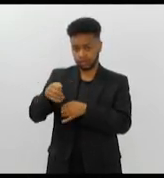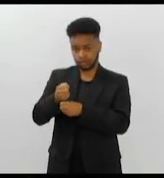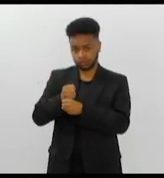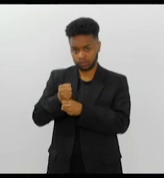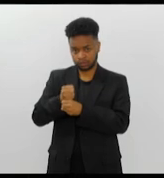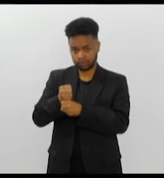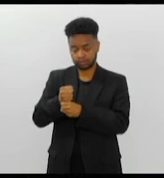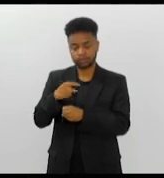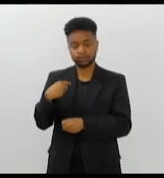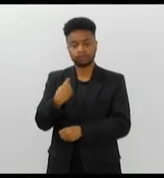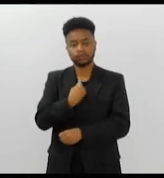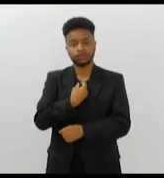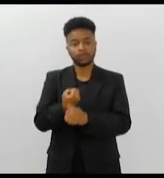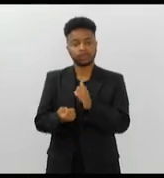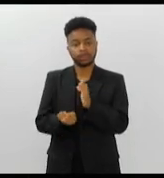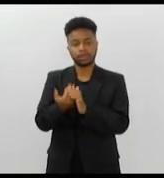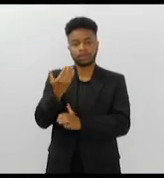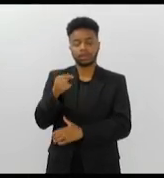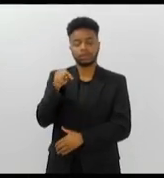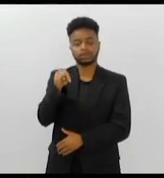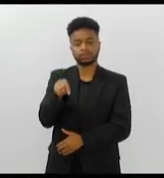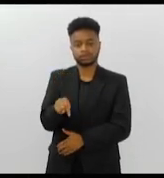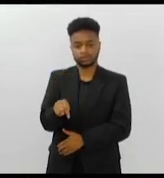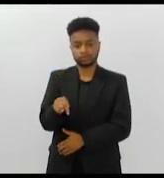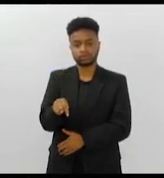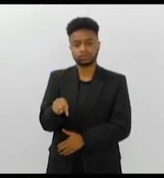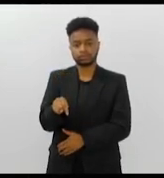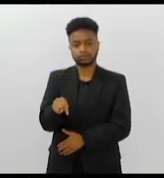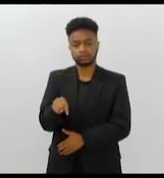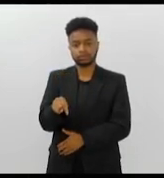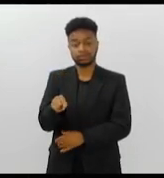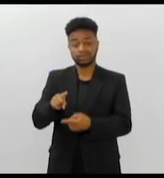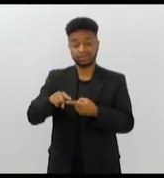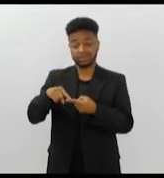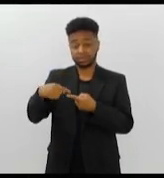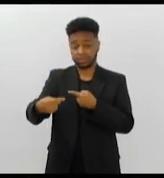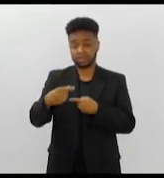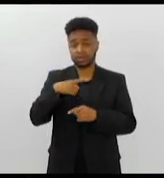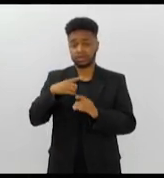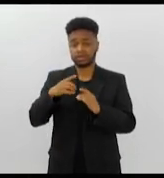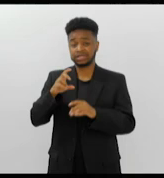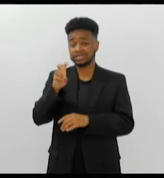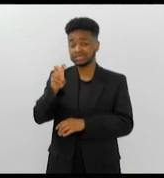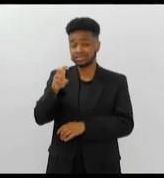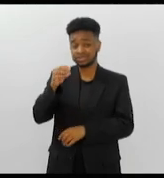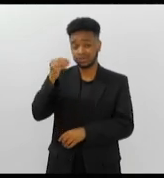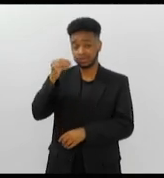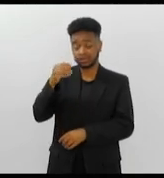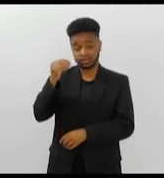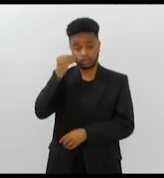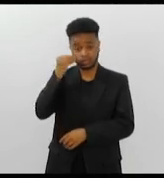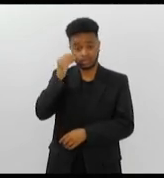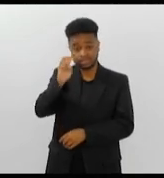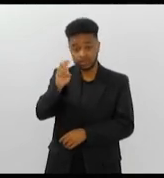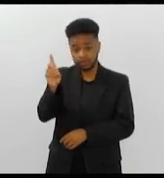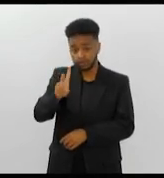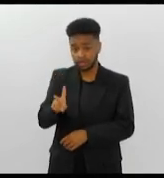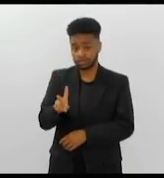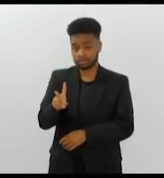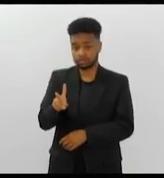Nós criamos aqui depois de cinco tentativas anuais